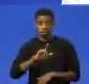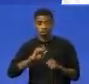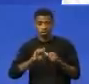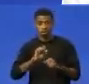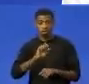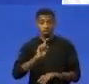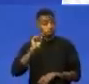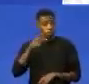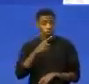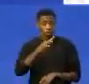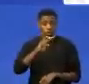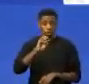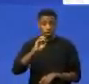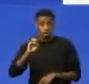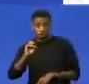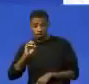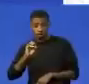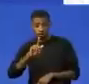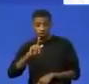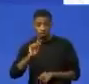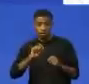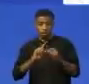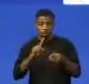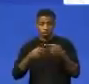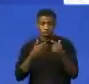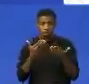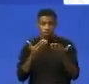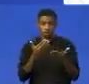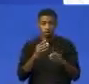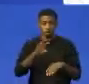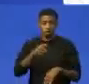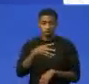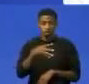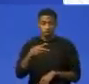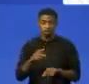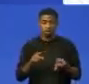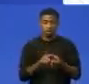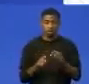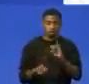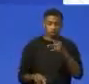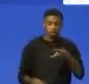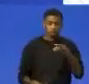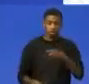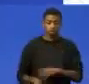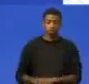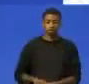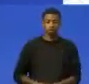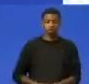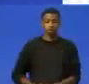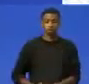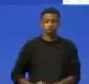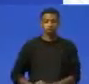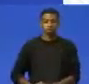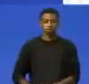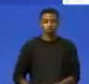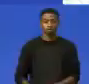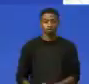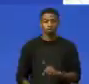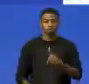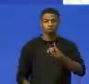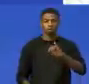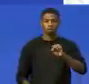pesticida. Bom, aí você vai comparar com os padrões da tabela e, por exemplo, o